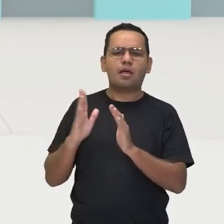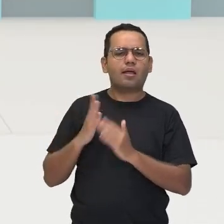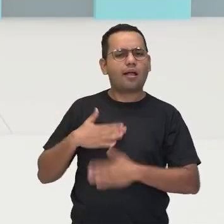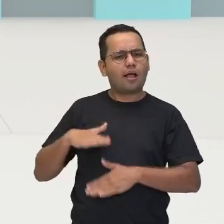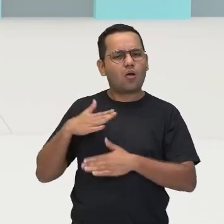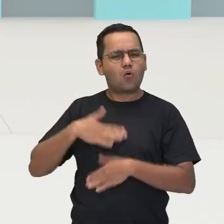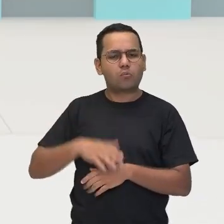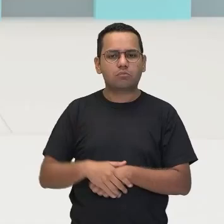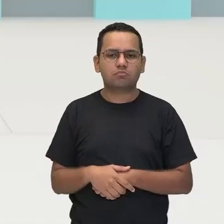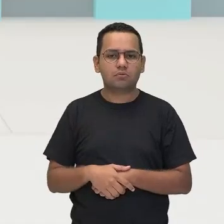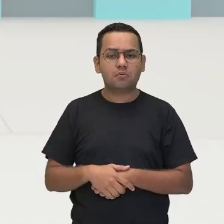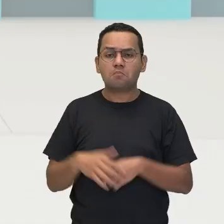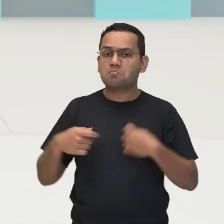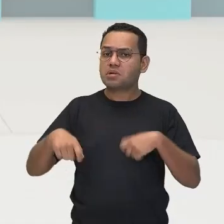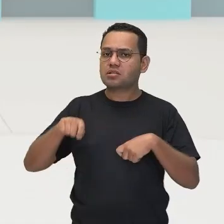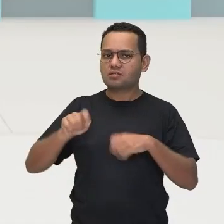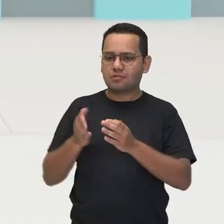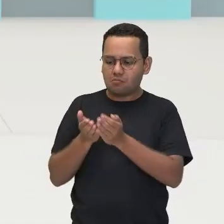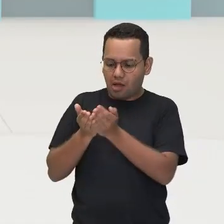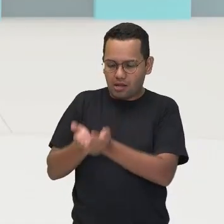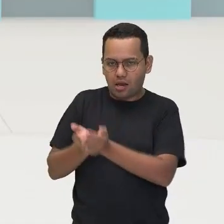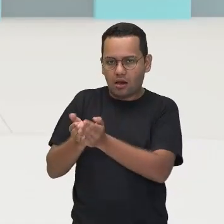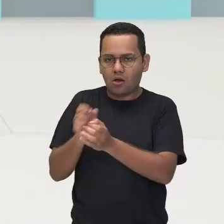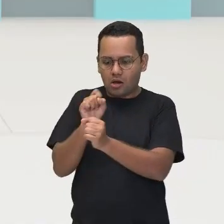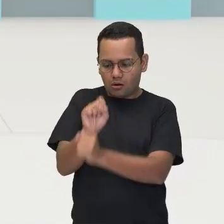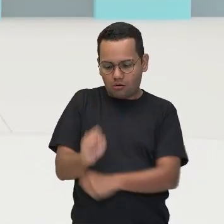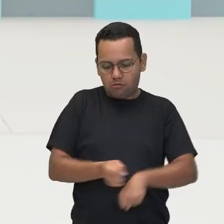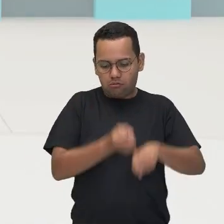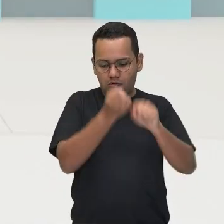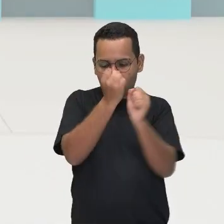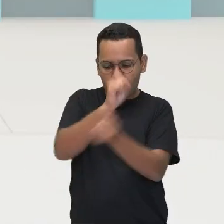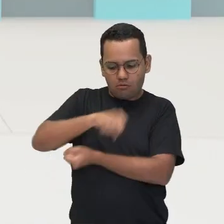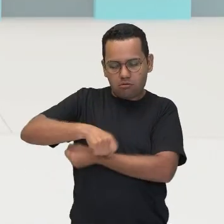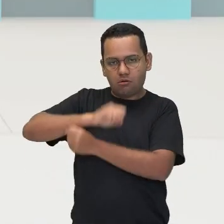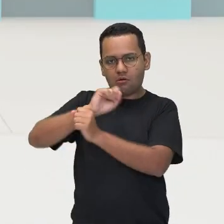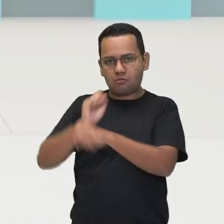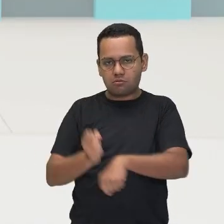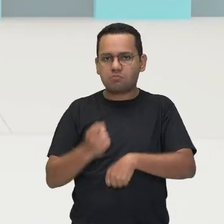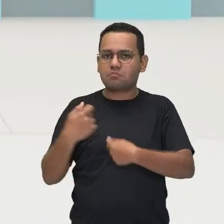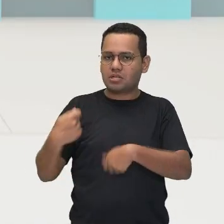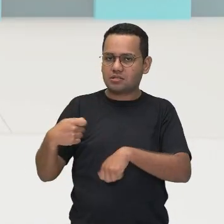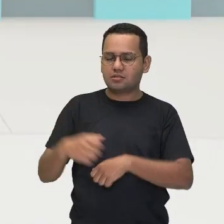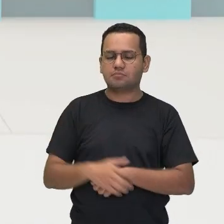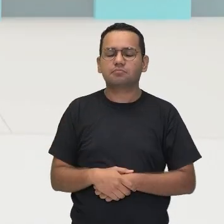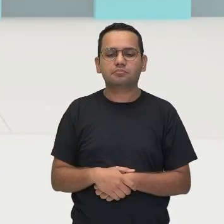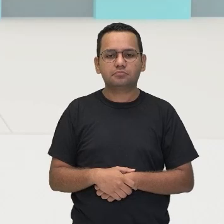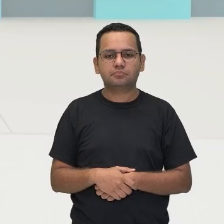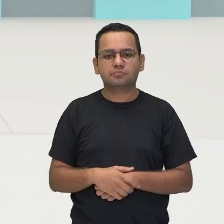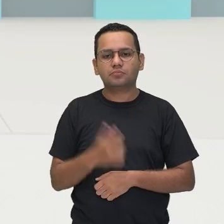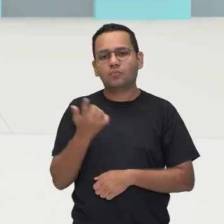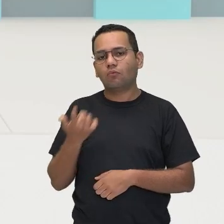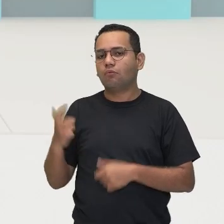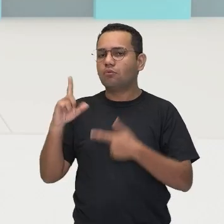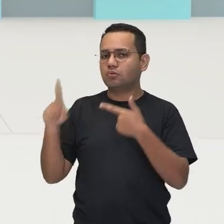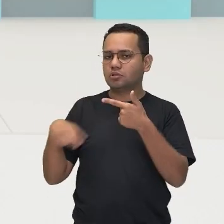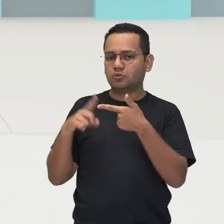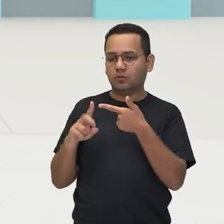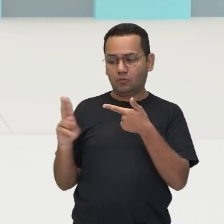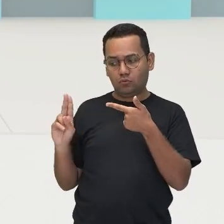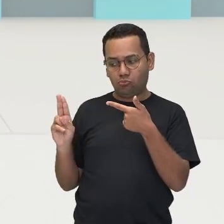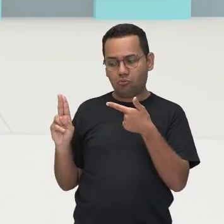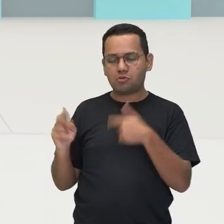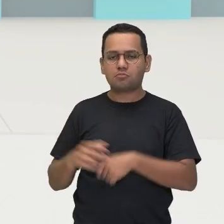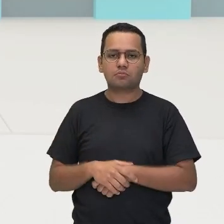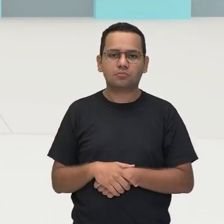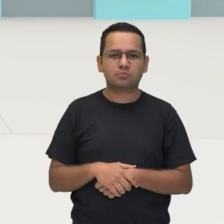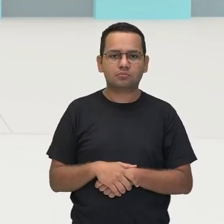auxílio da noa ou ali de um caiaque né uma atividade bem interessante o kite surf né é utilizando